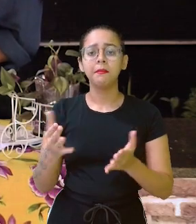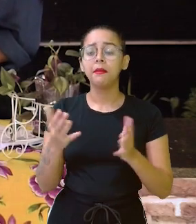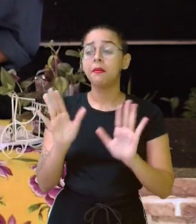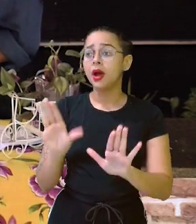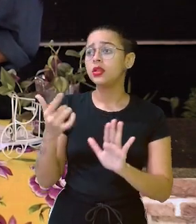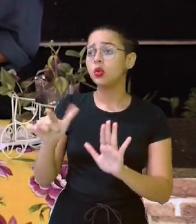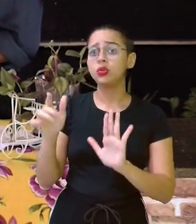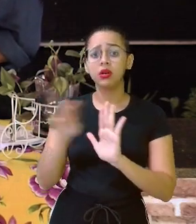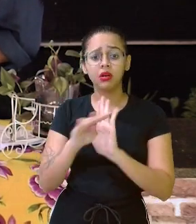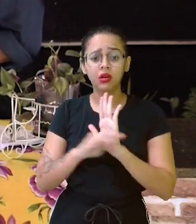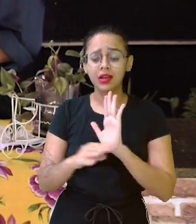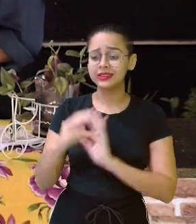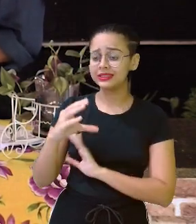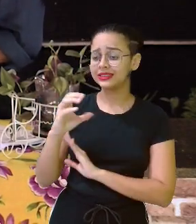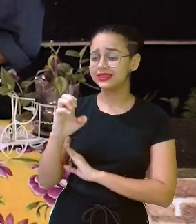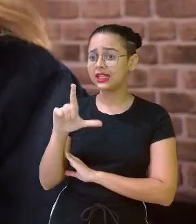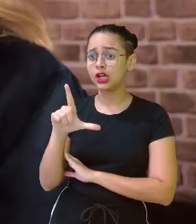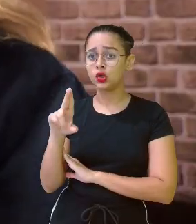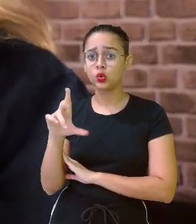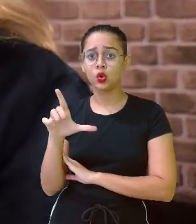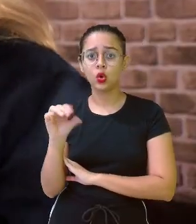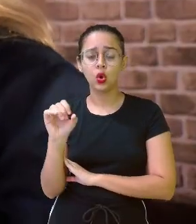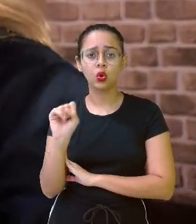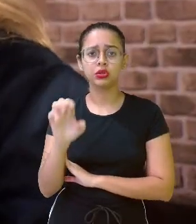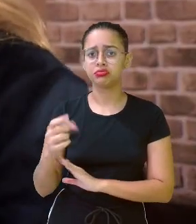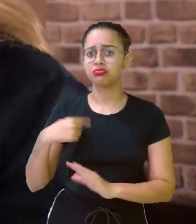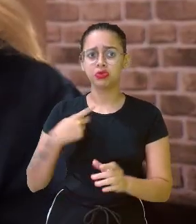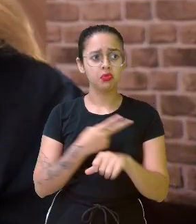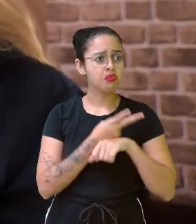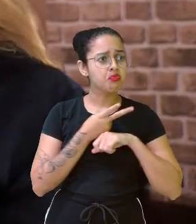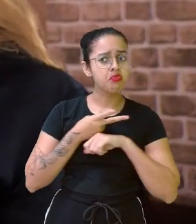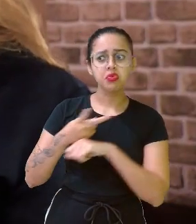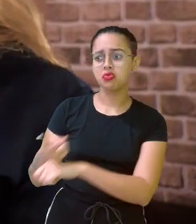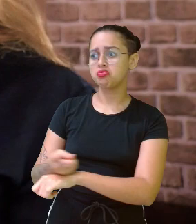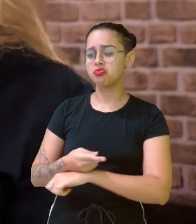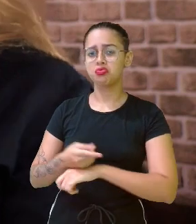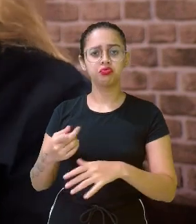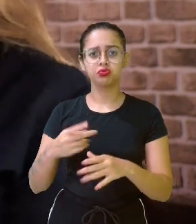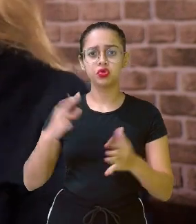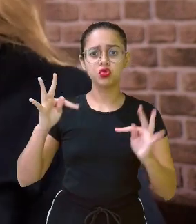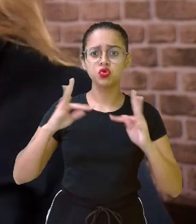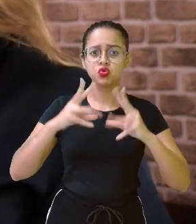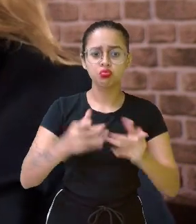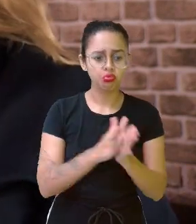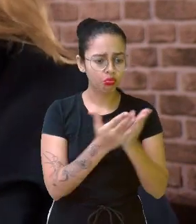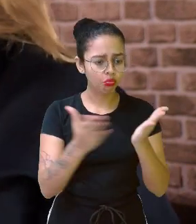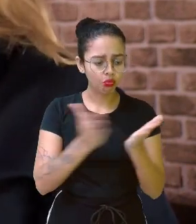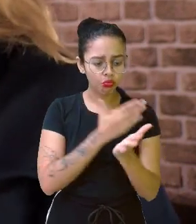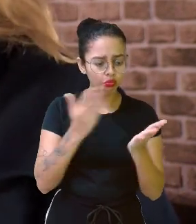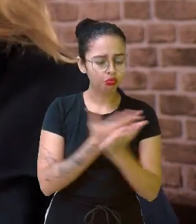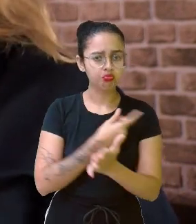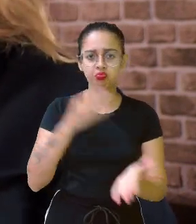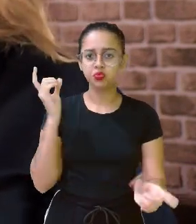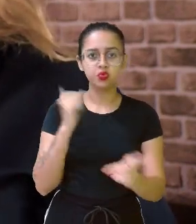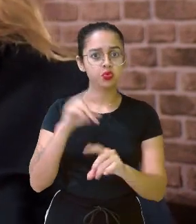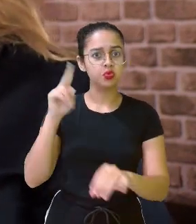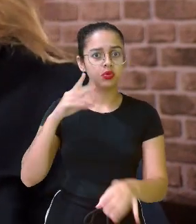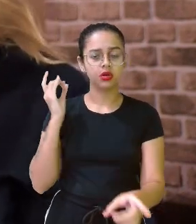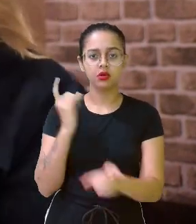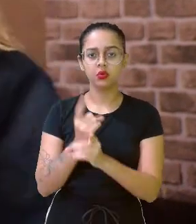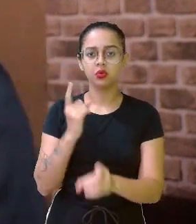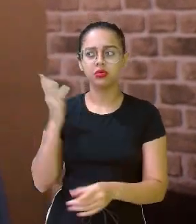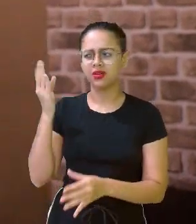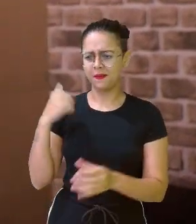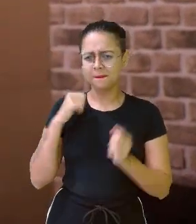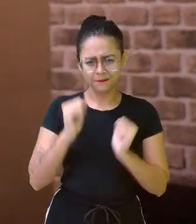aqui, não. Ó, celulose microcristalina. Olha, eu procurei em todo o caderno de receita que eu tenho. Não encontrei esse ingrediente. Eu posso dar uma olhadinha nessa tua